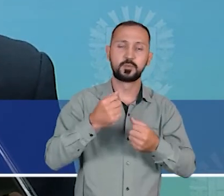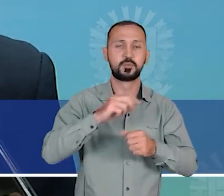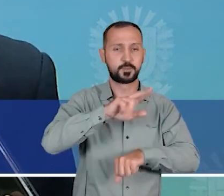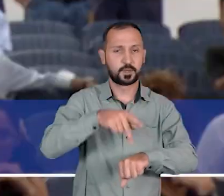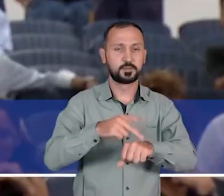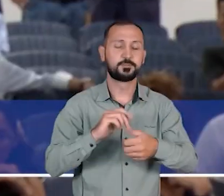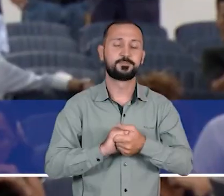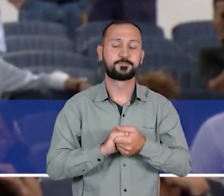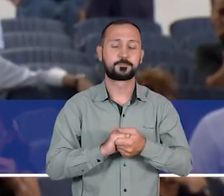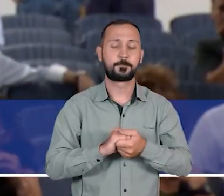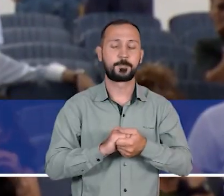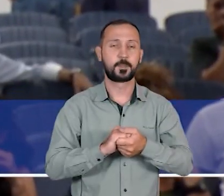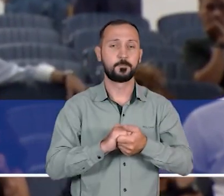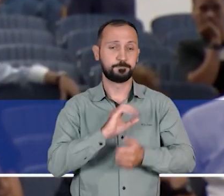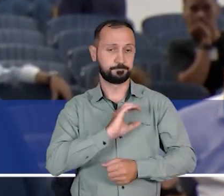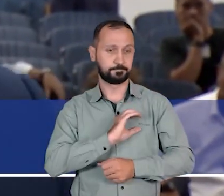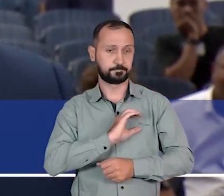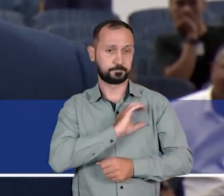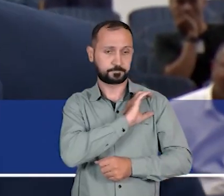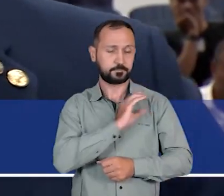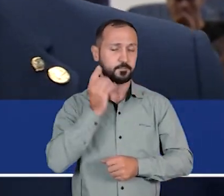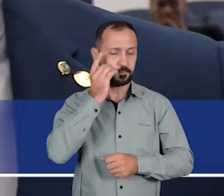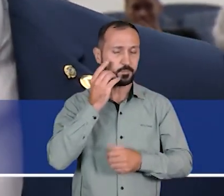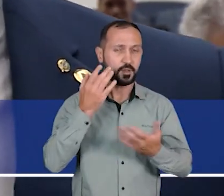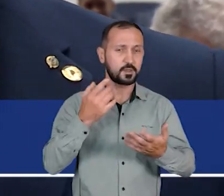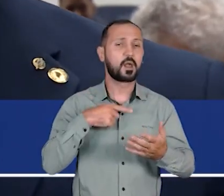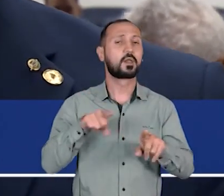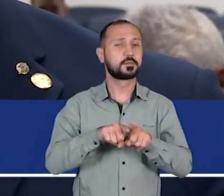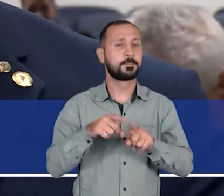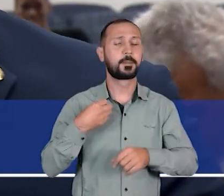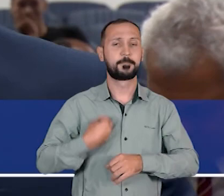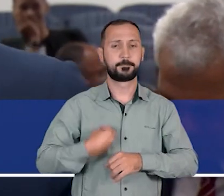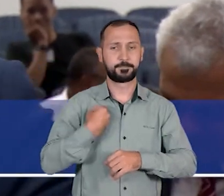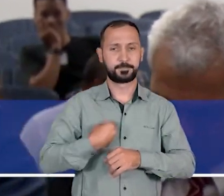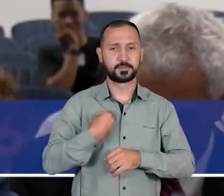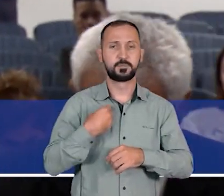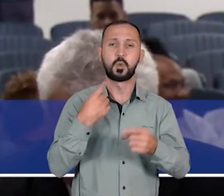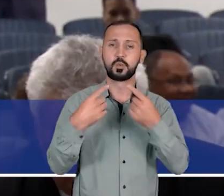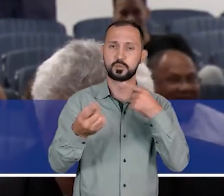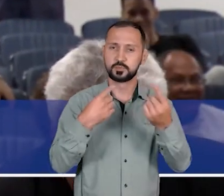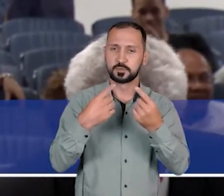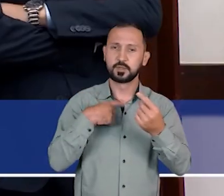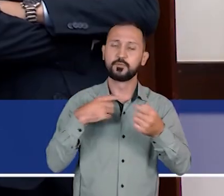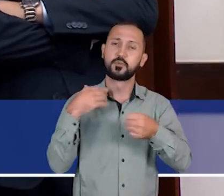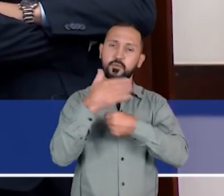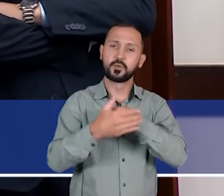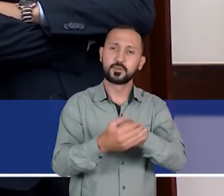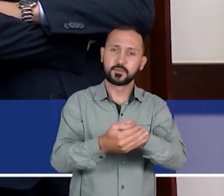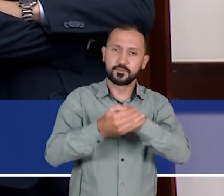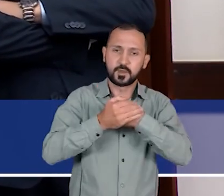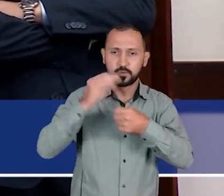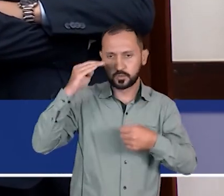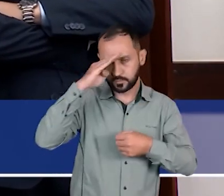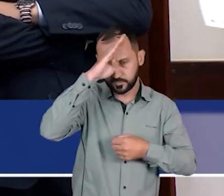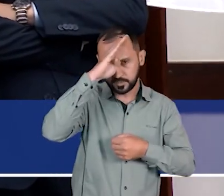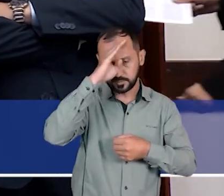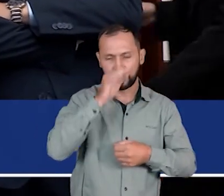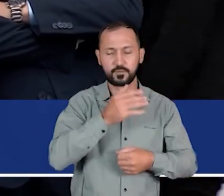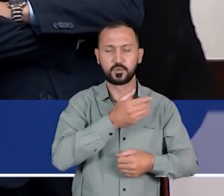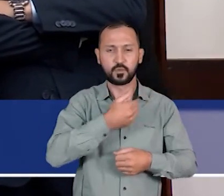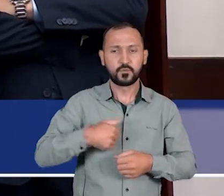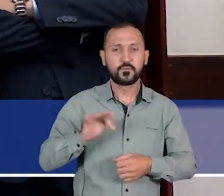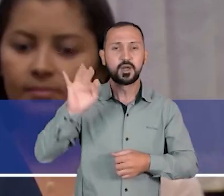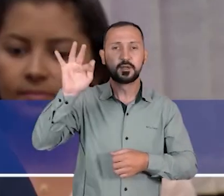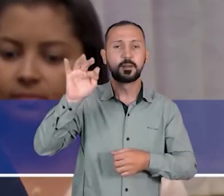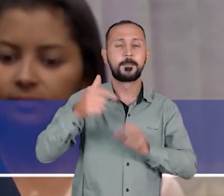do nosso país. O deputado Capitão Contar, do PSL, também participou do debate e saiu em defesa do governo